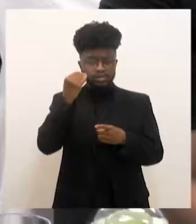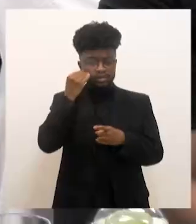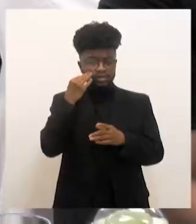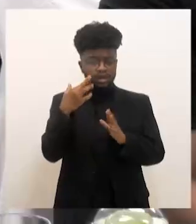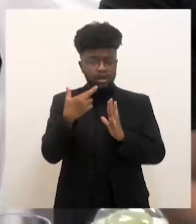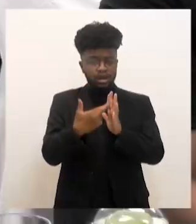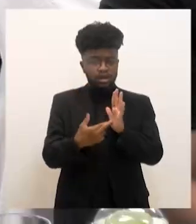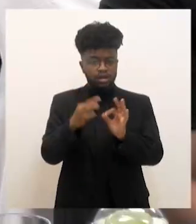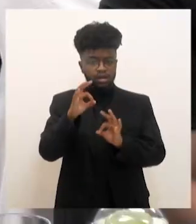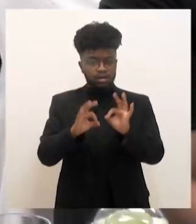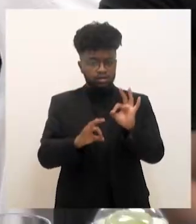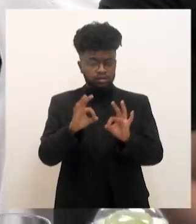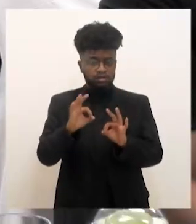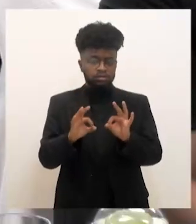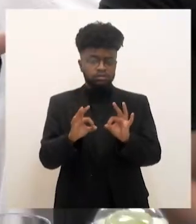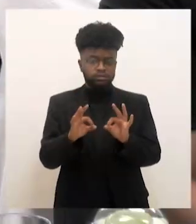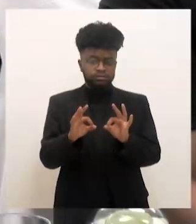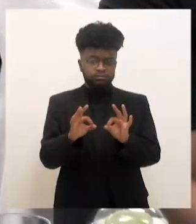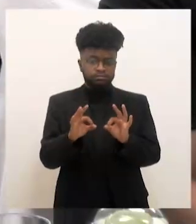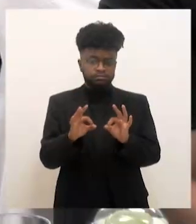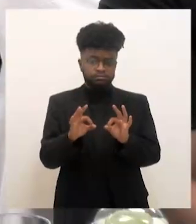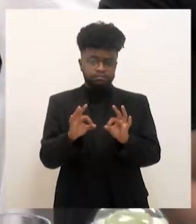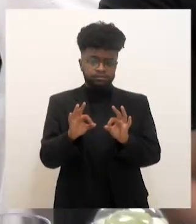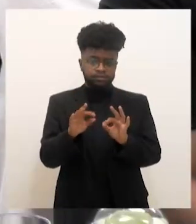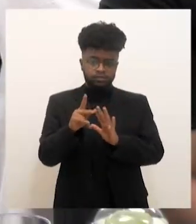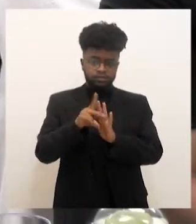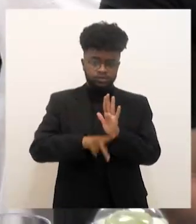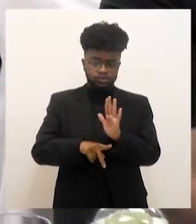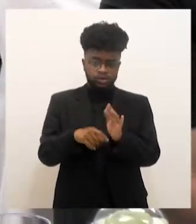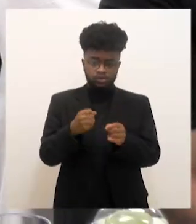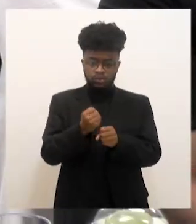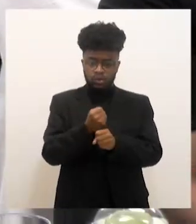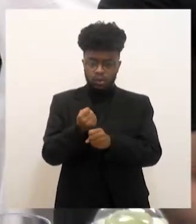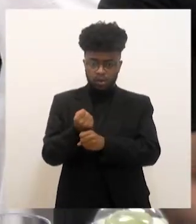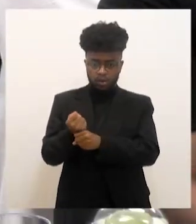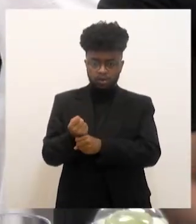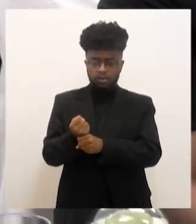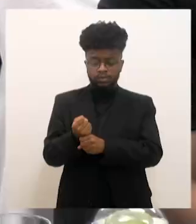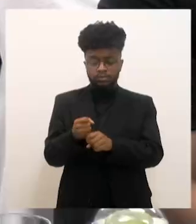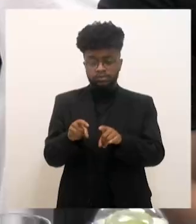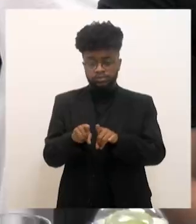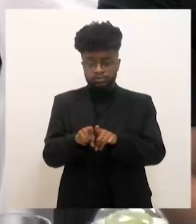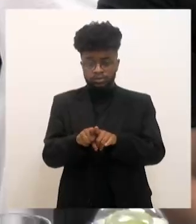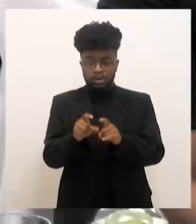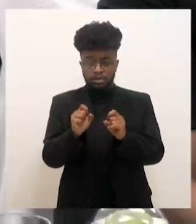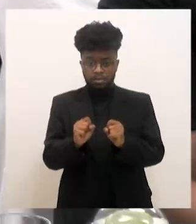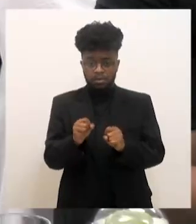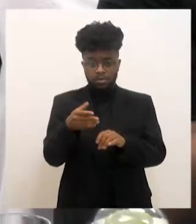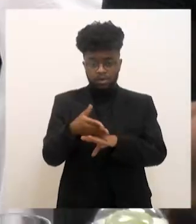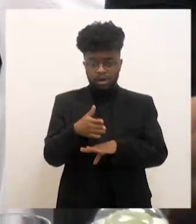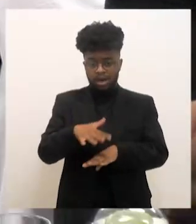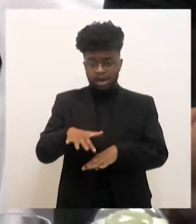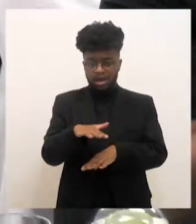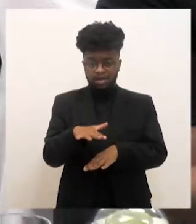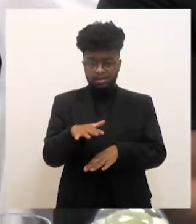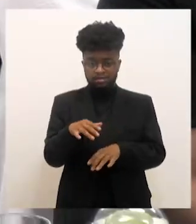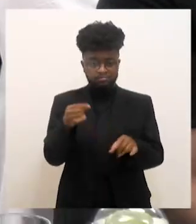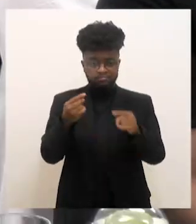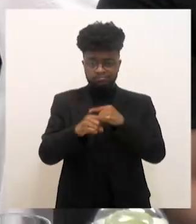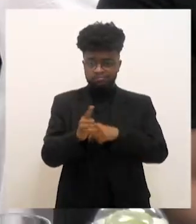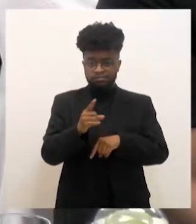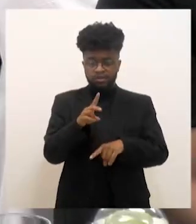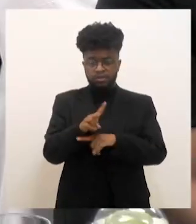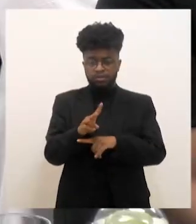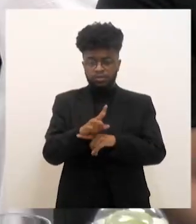regularizar um projeto de construção e pode estar numa área fictícia de